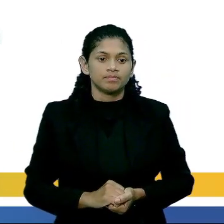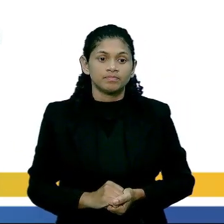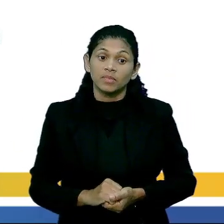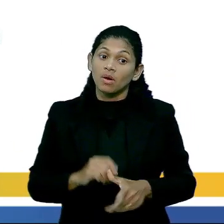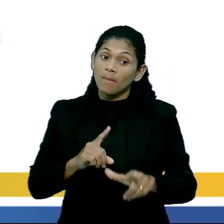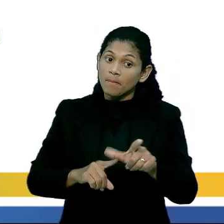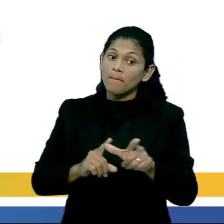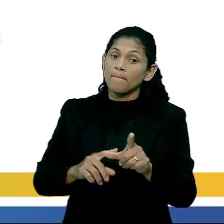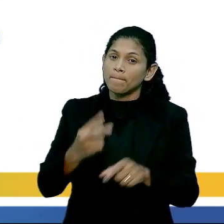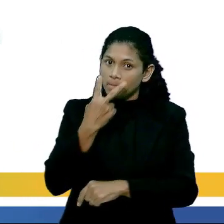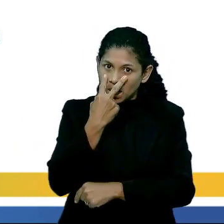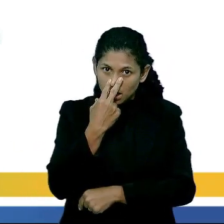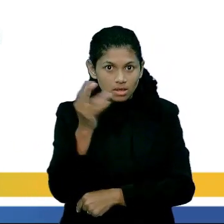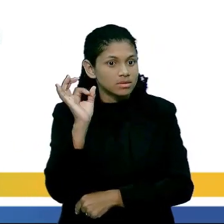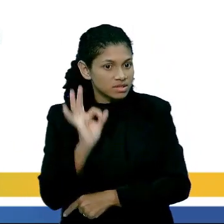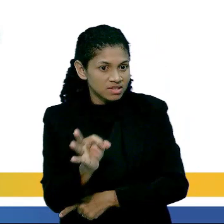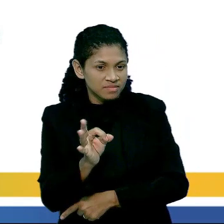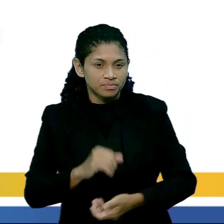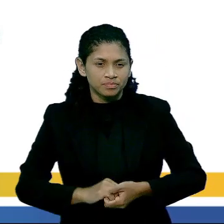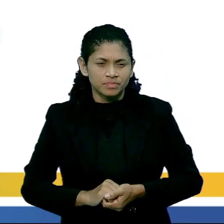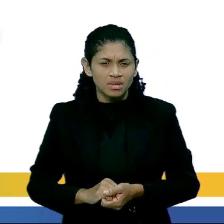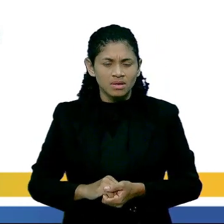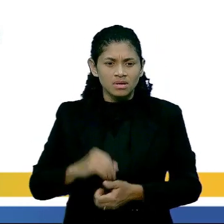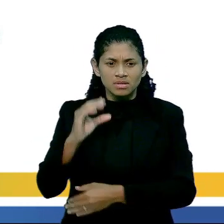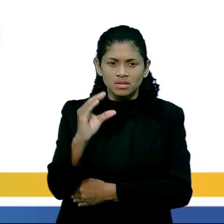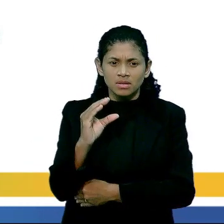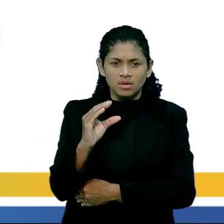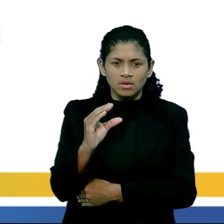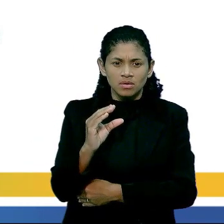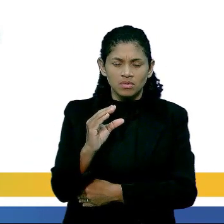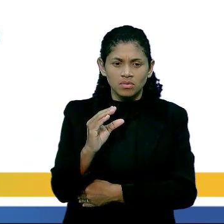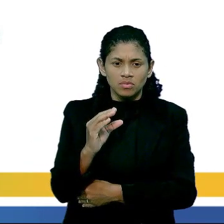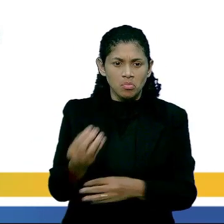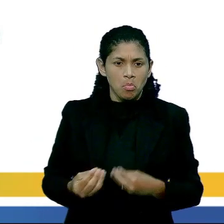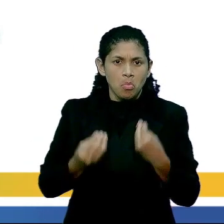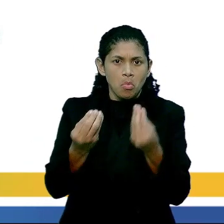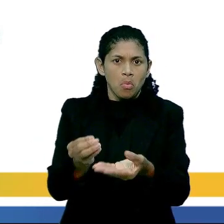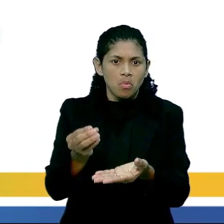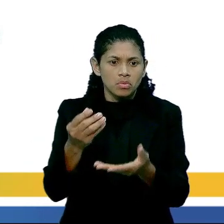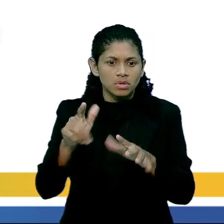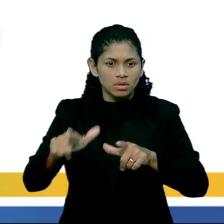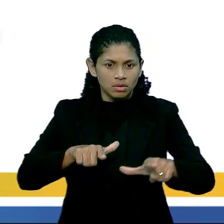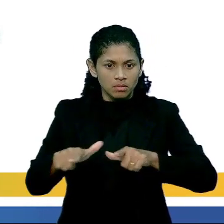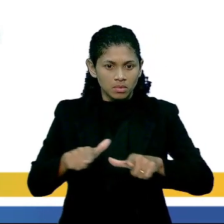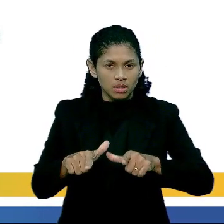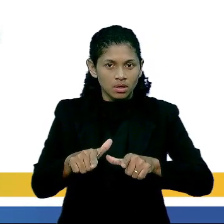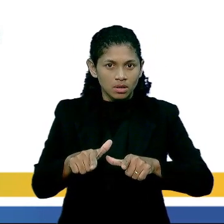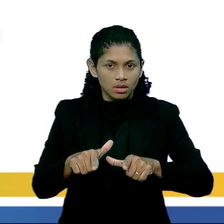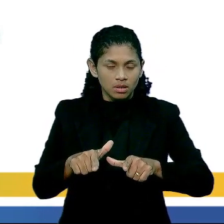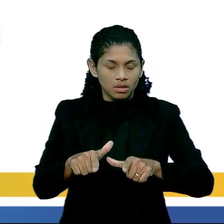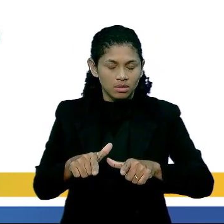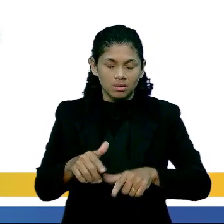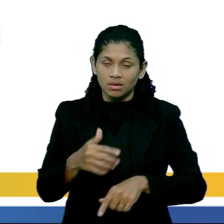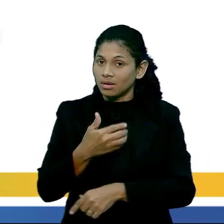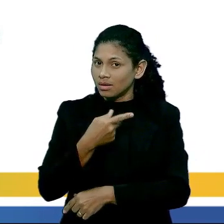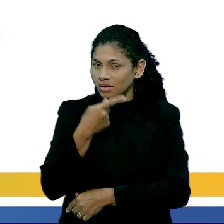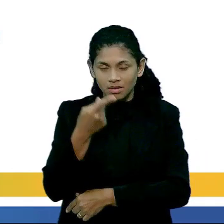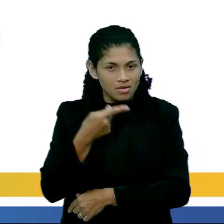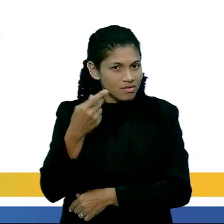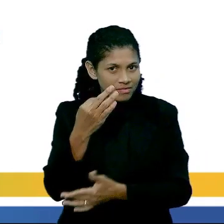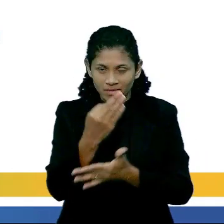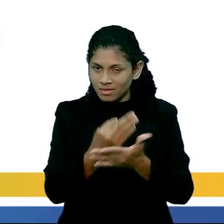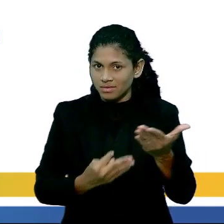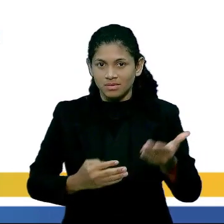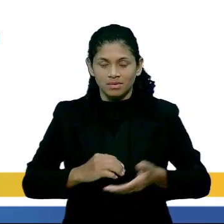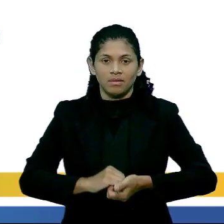parece bem correta né a se oferecer emprego meu Deus do céu nem falou de emprego aqui né Isso aí não é anúncio de